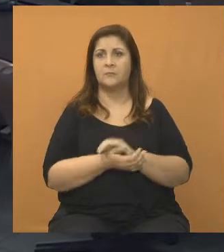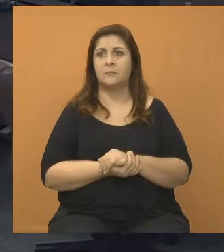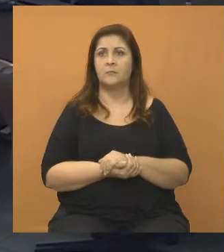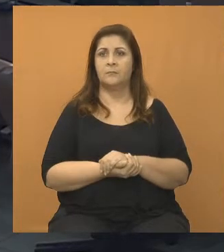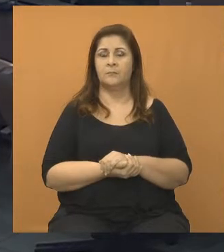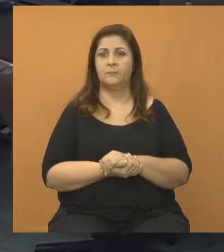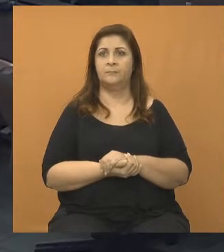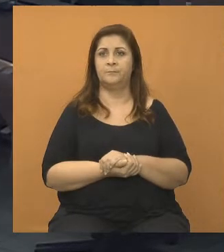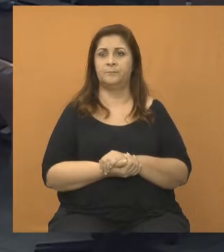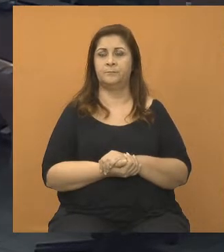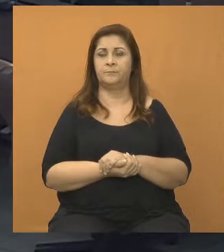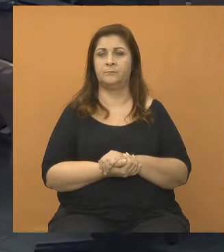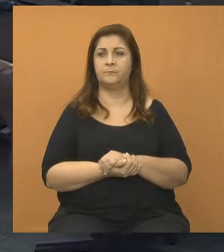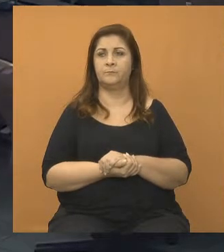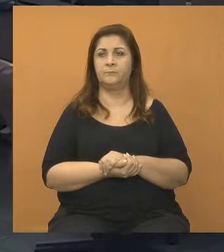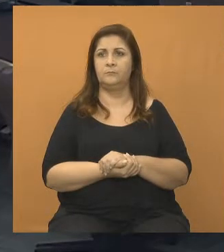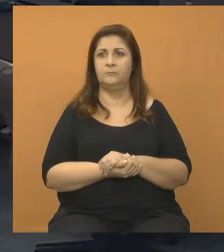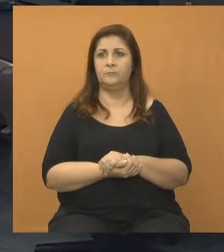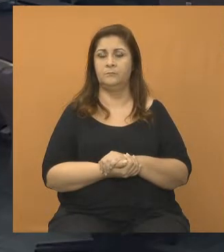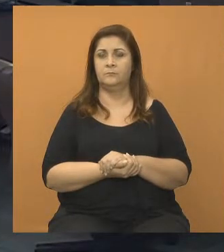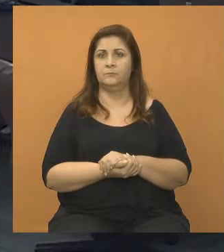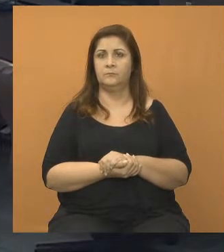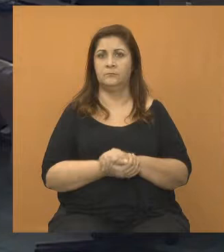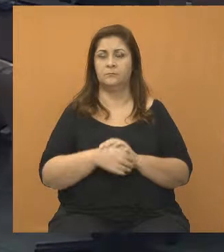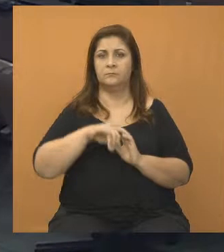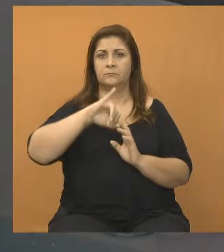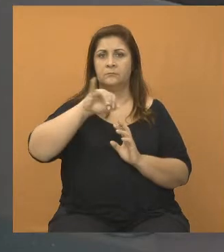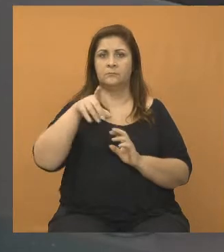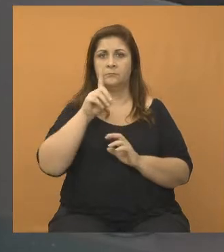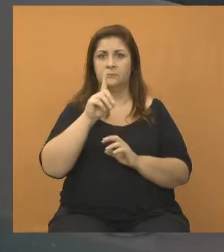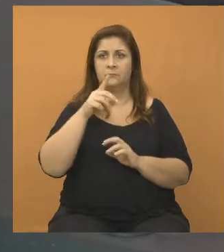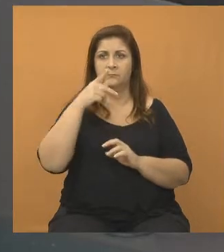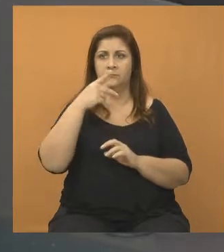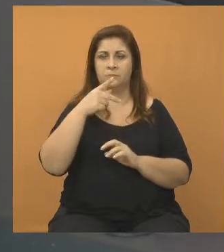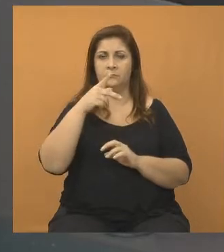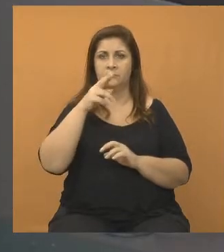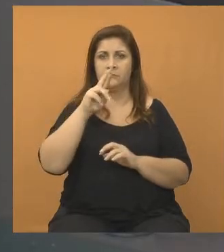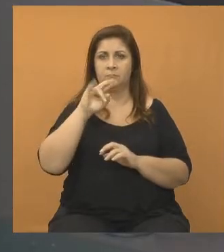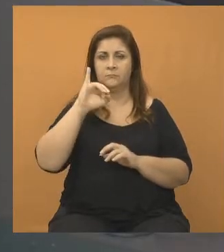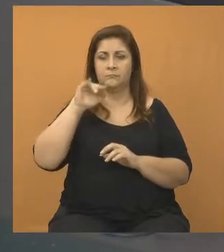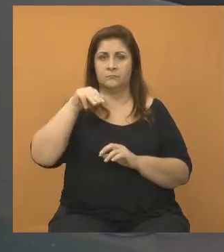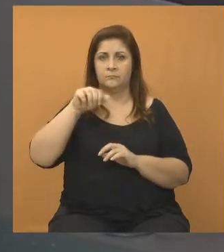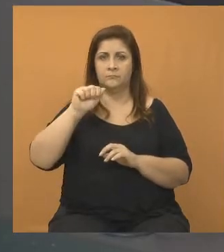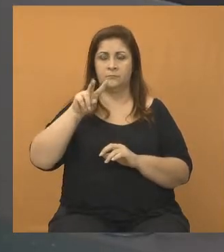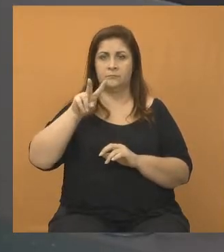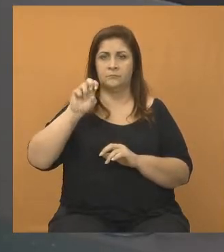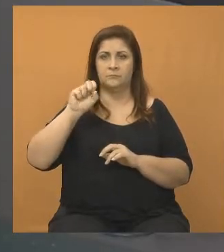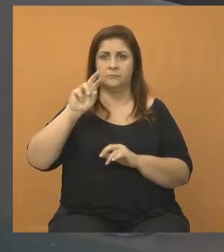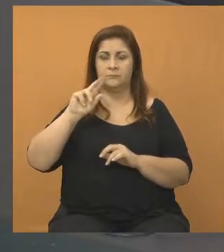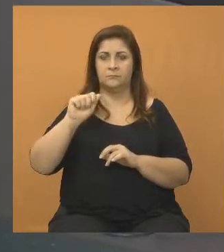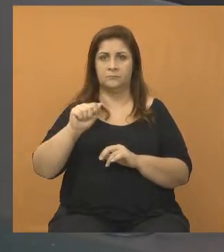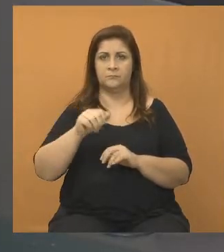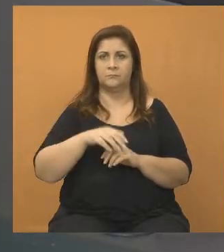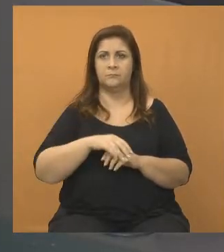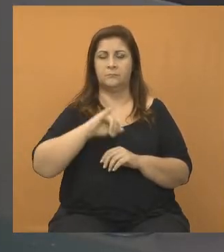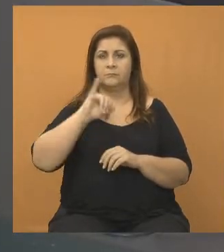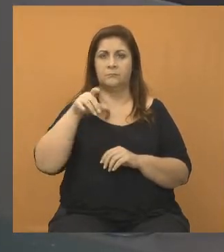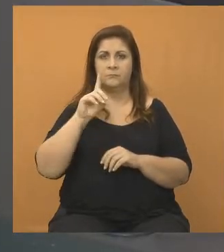drenagem que precisa. Essa aqui que está aqui é Jardim Primavera, não, Jardim Vera Lúcia, Jardim do Vale,